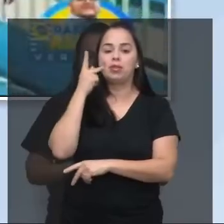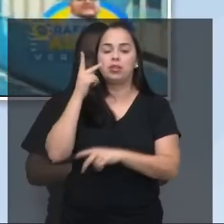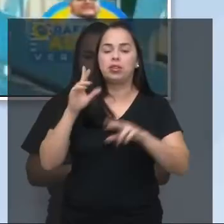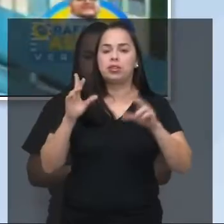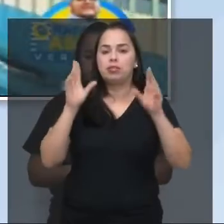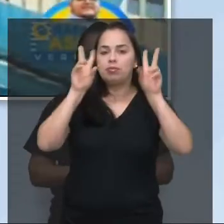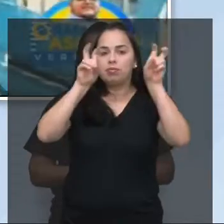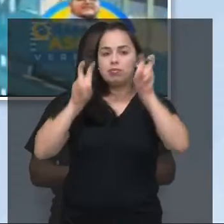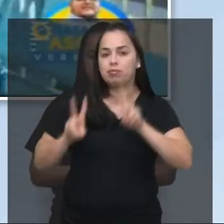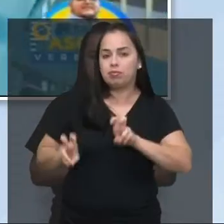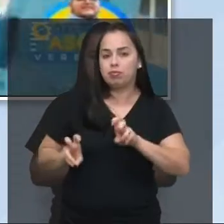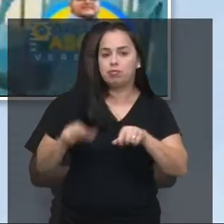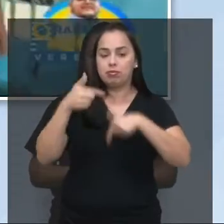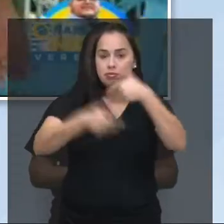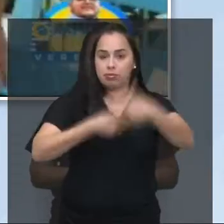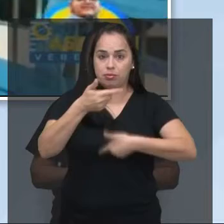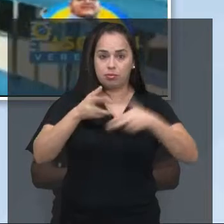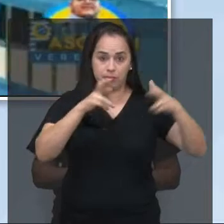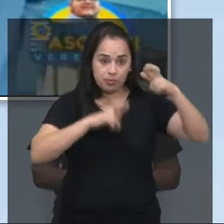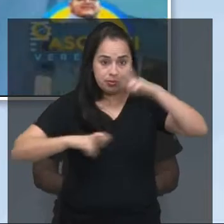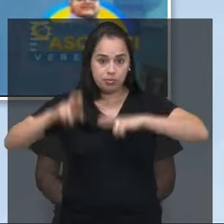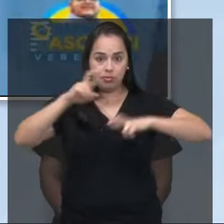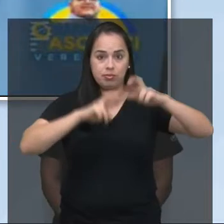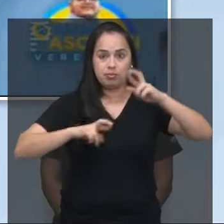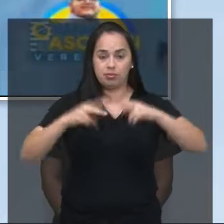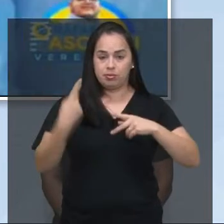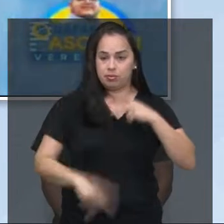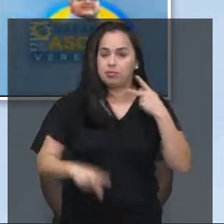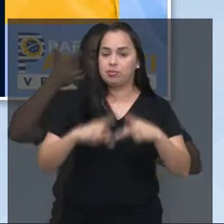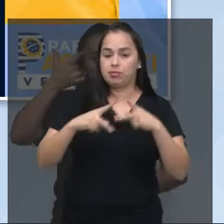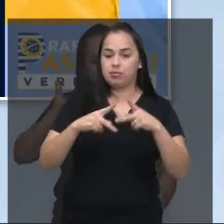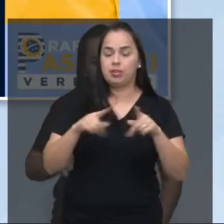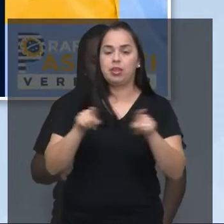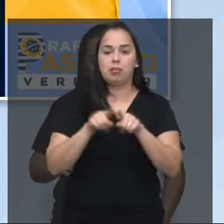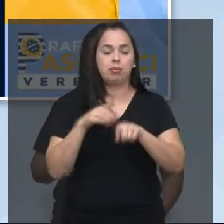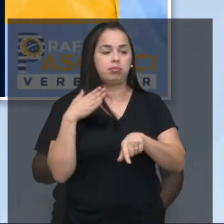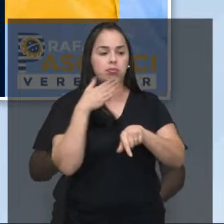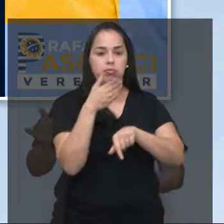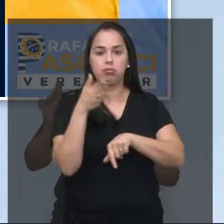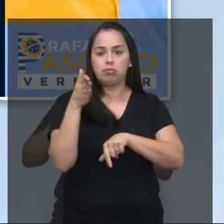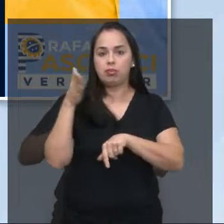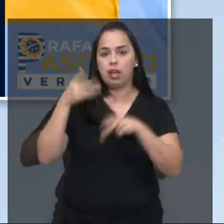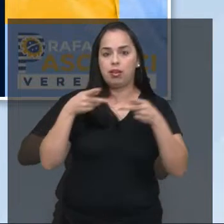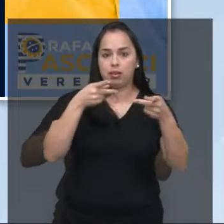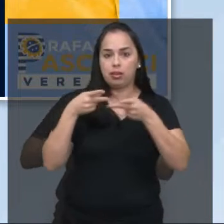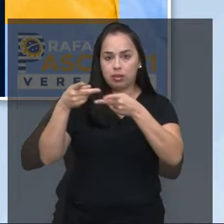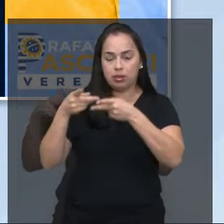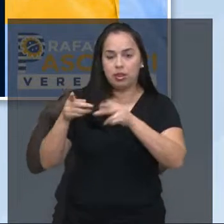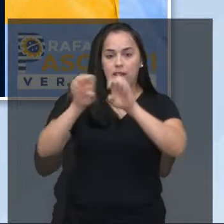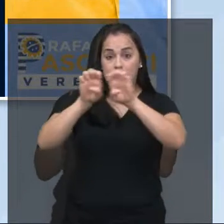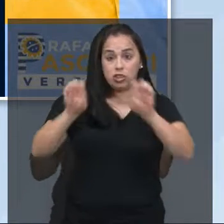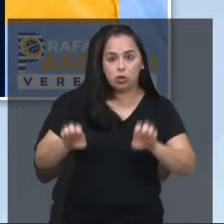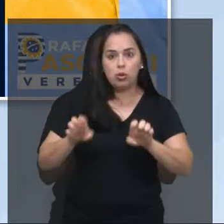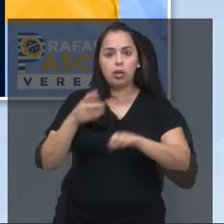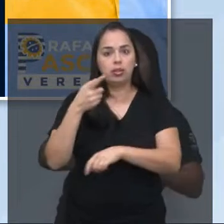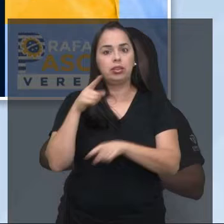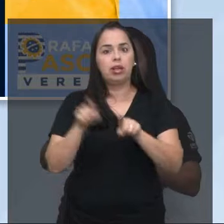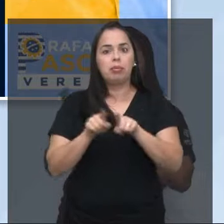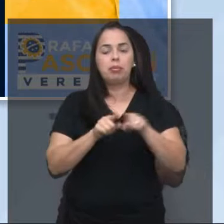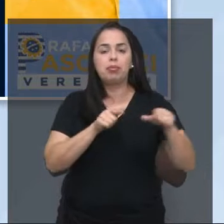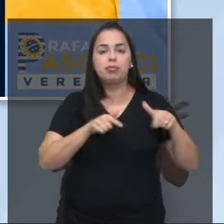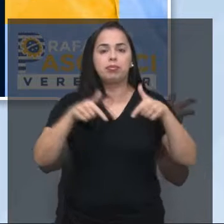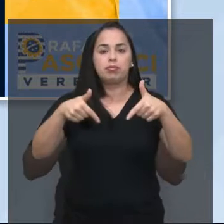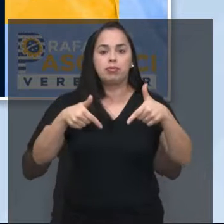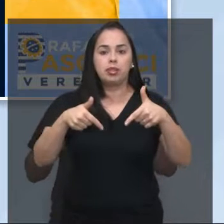pascutti destacou o trabalho de fiscalização realizado por ele na cidade com visitas a obras de infraestrutura na região sul